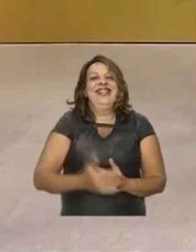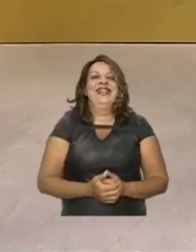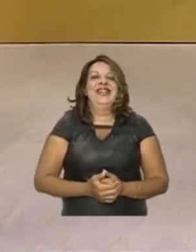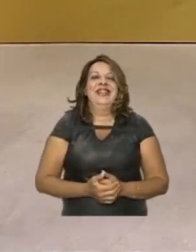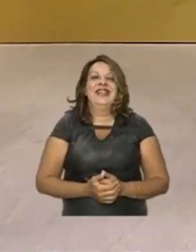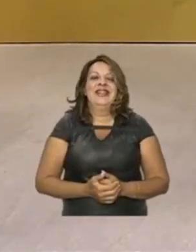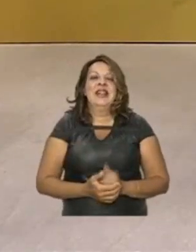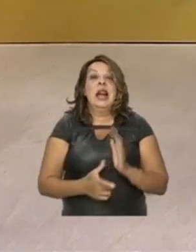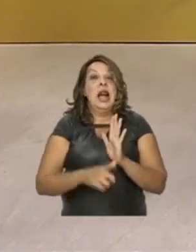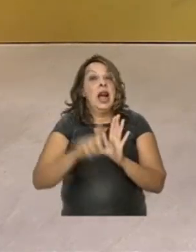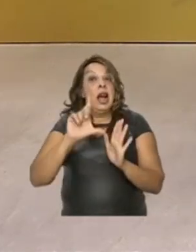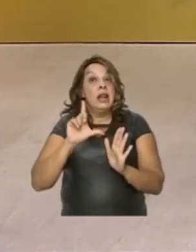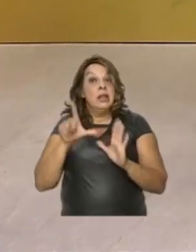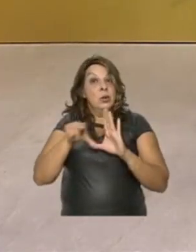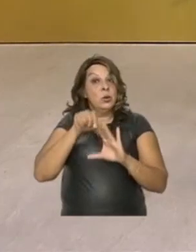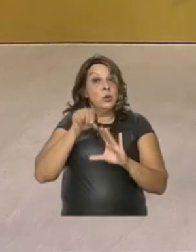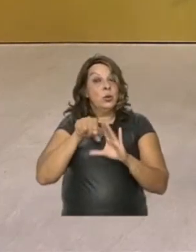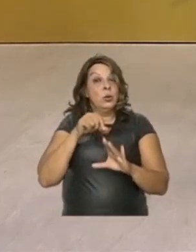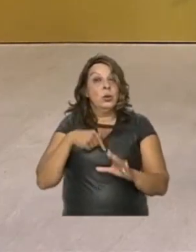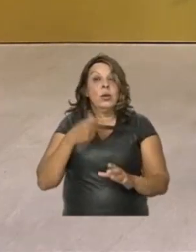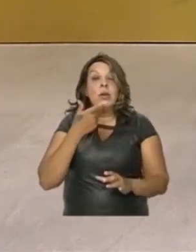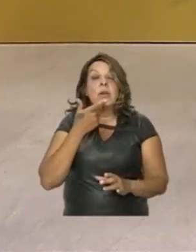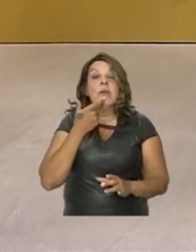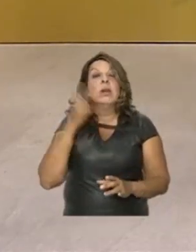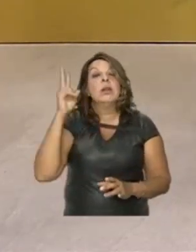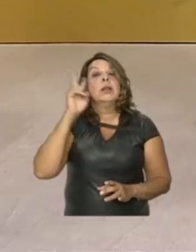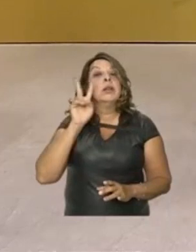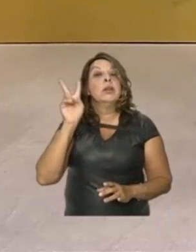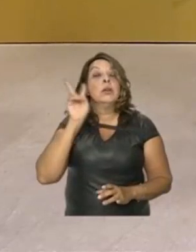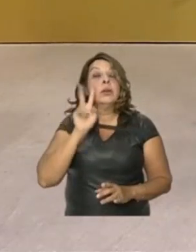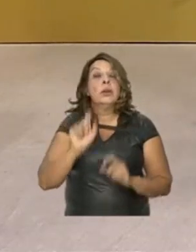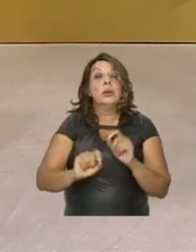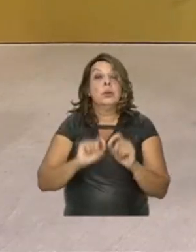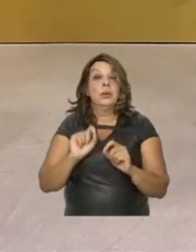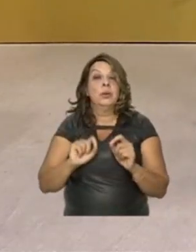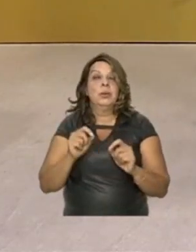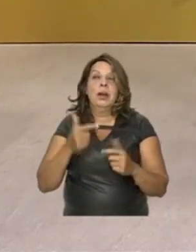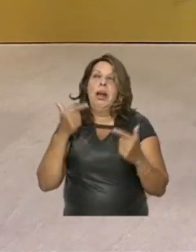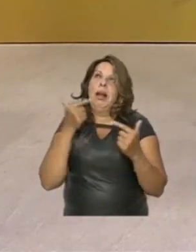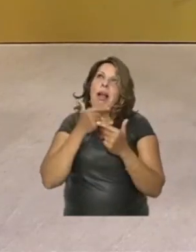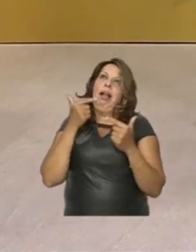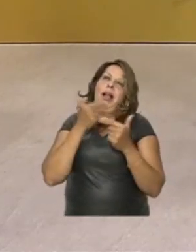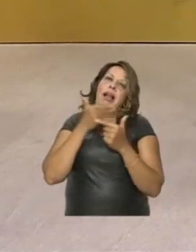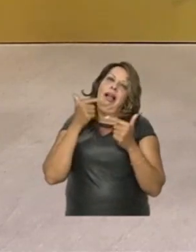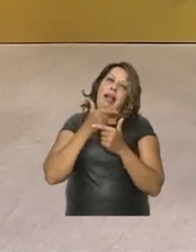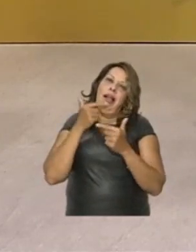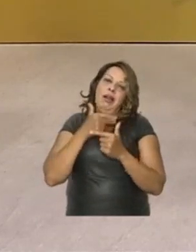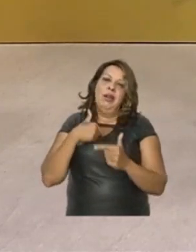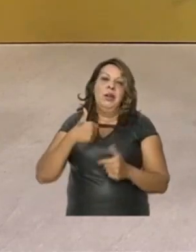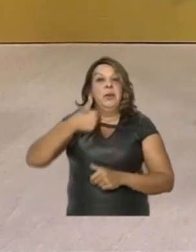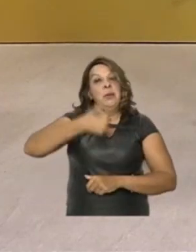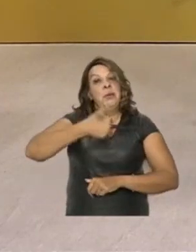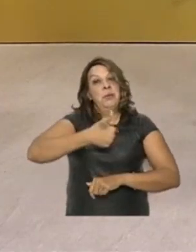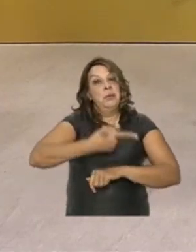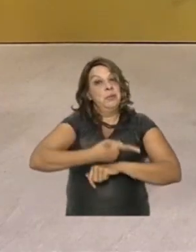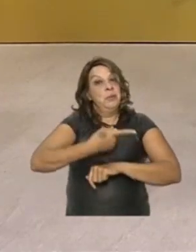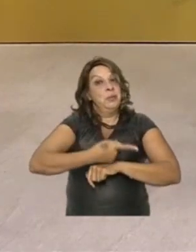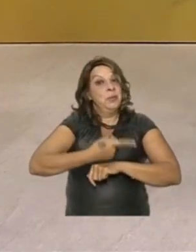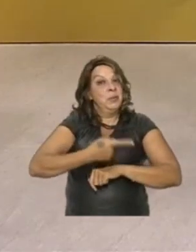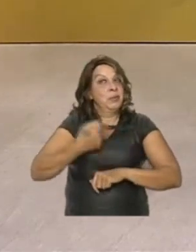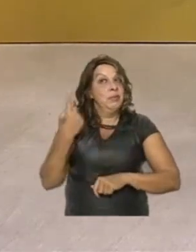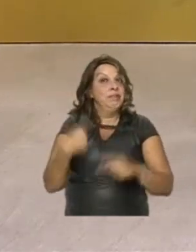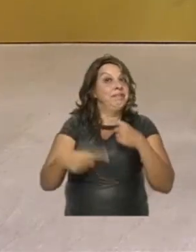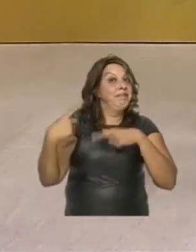gente começar a realizar o sorteio, vamos contar da história aí, né, de quem já está rindo à toa, porque o nosso primeiro prêmio hoje promete, mas